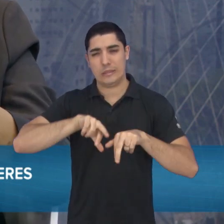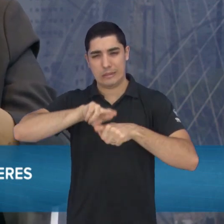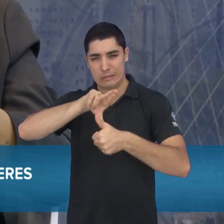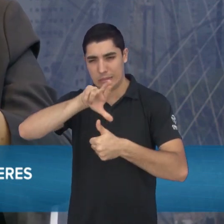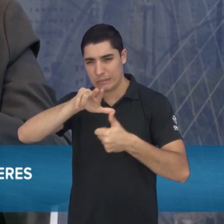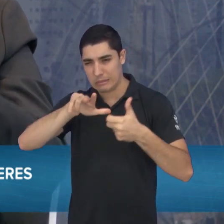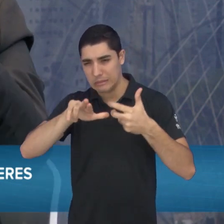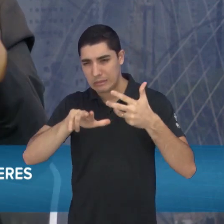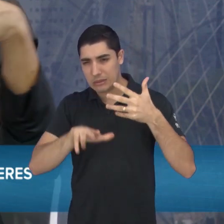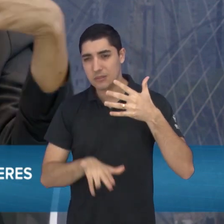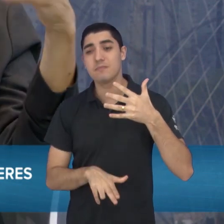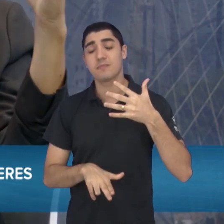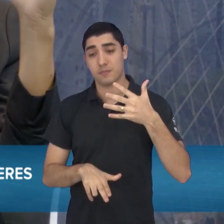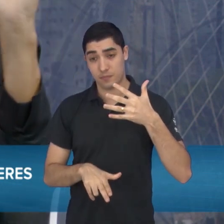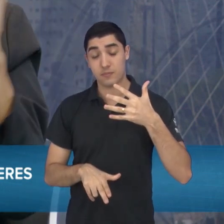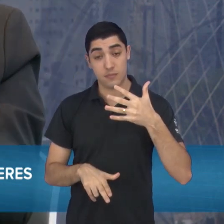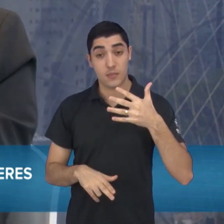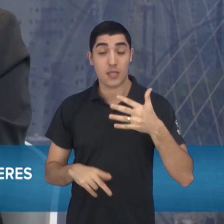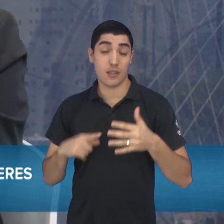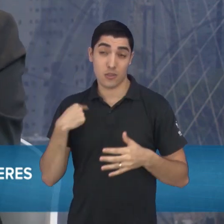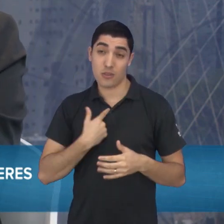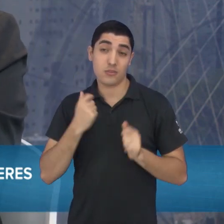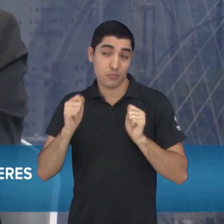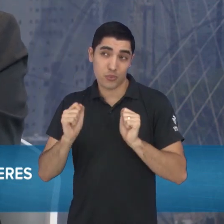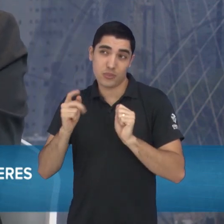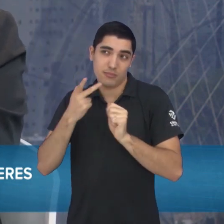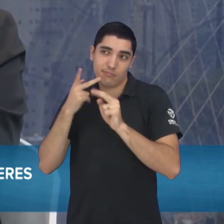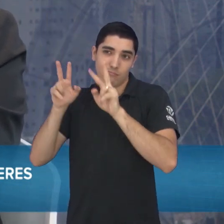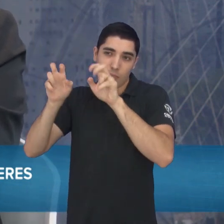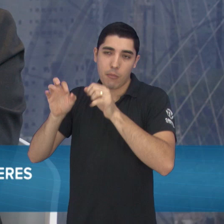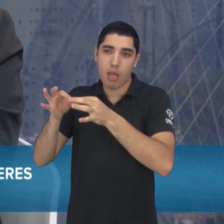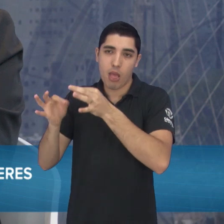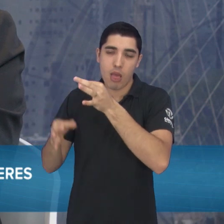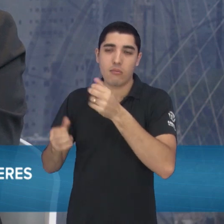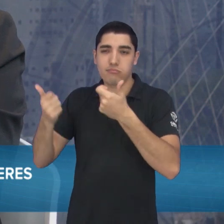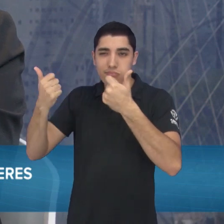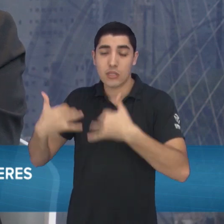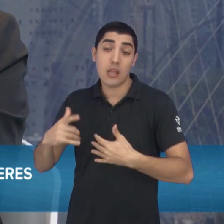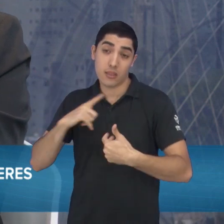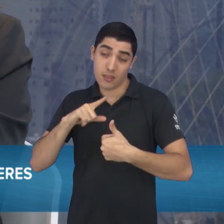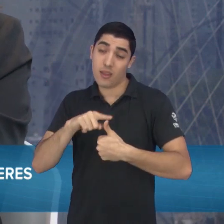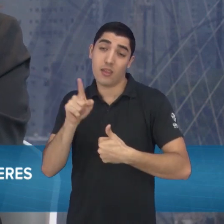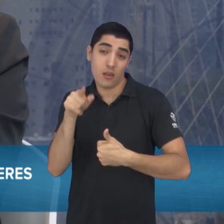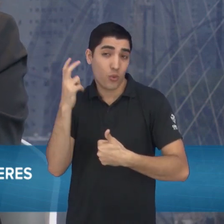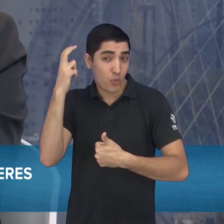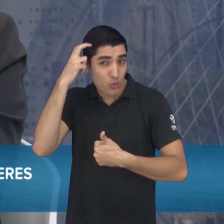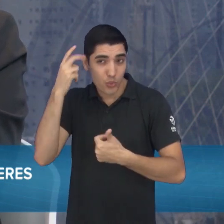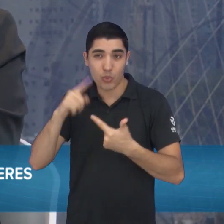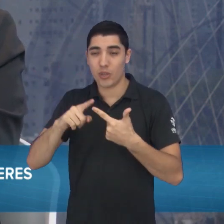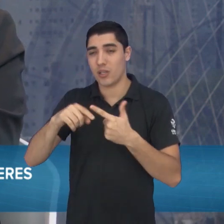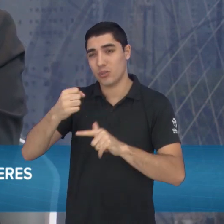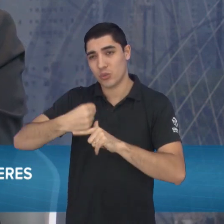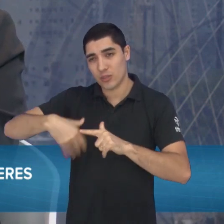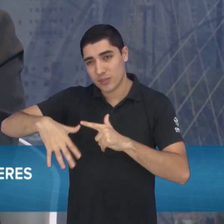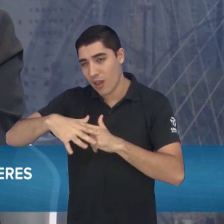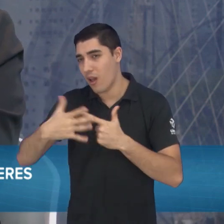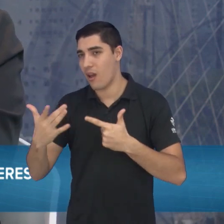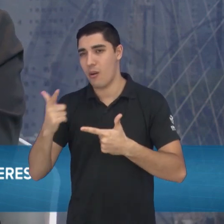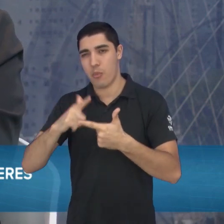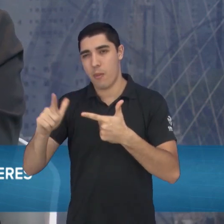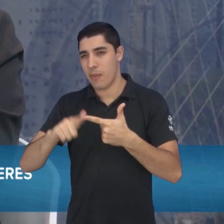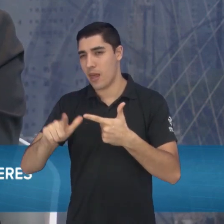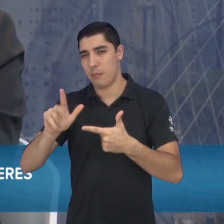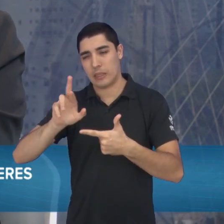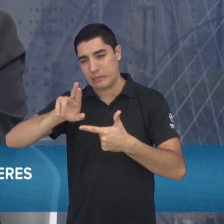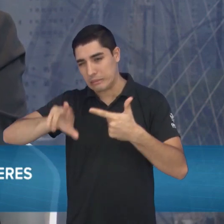profundas e que a gente pode ir falando, enfim. Então, acho que tem desde questões culturais, sociais, eu acho que a gente